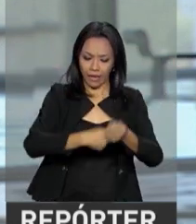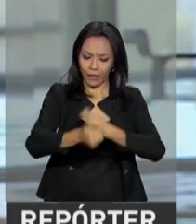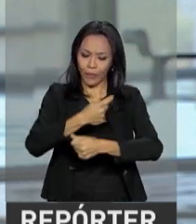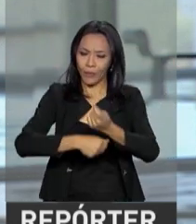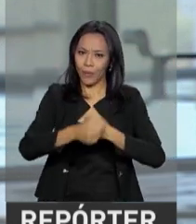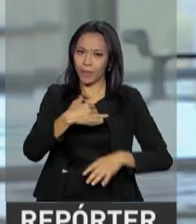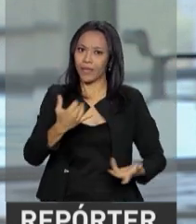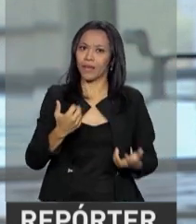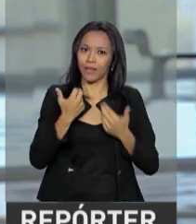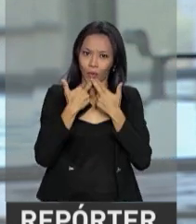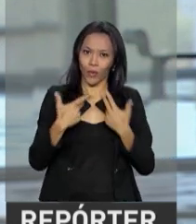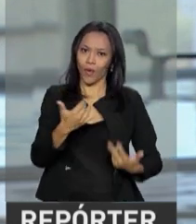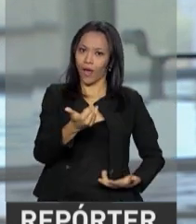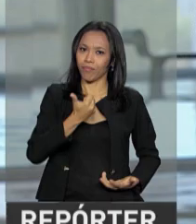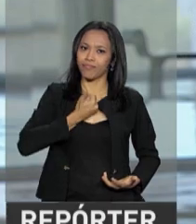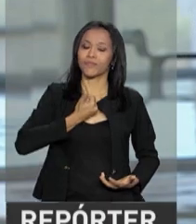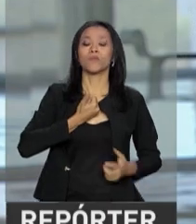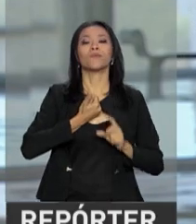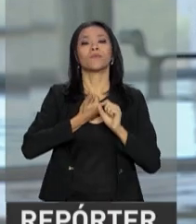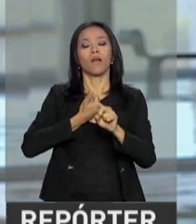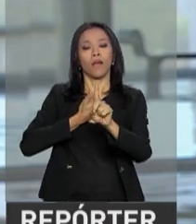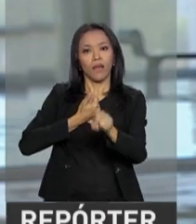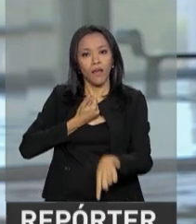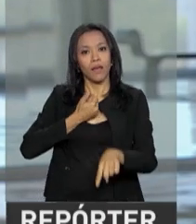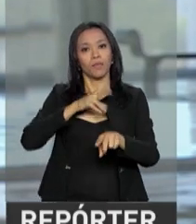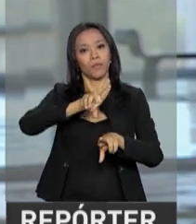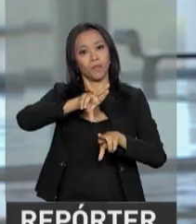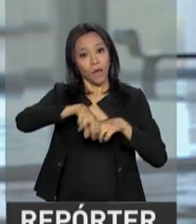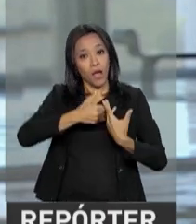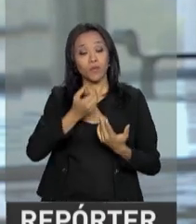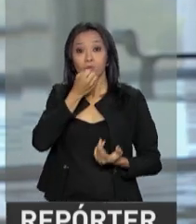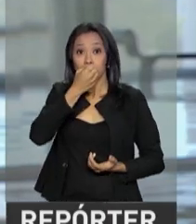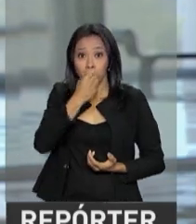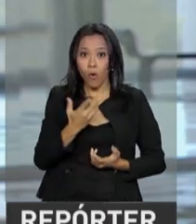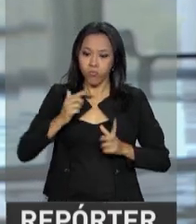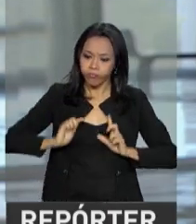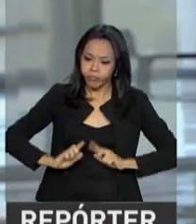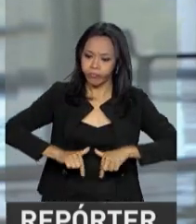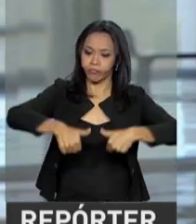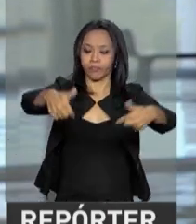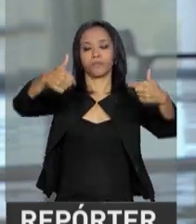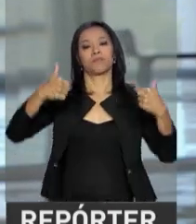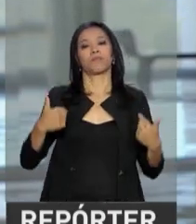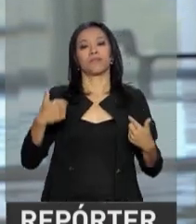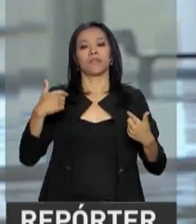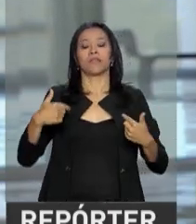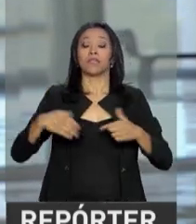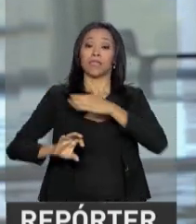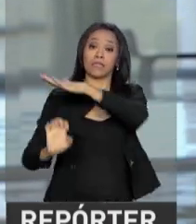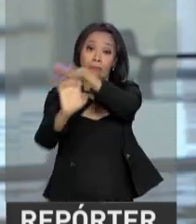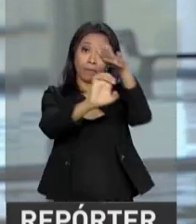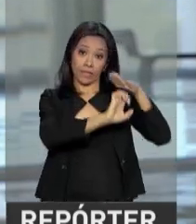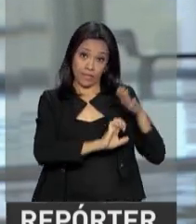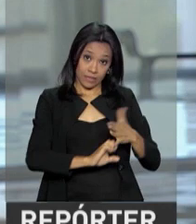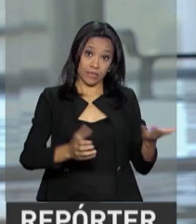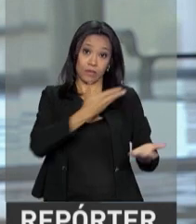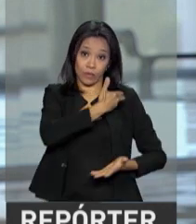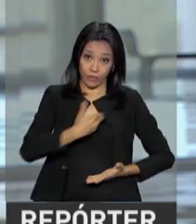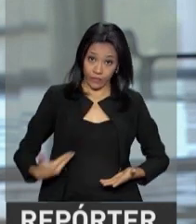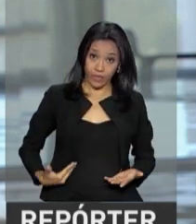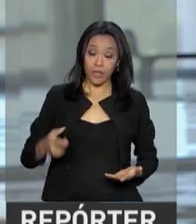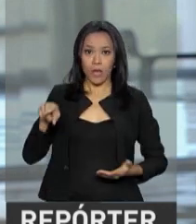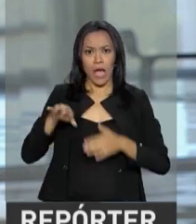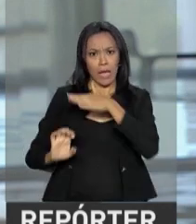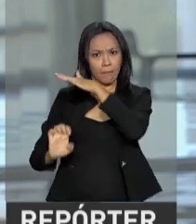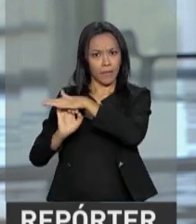semana um dos destaques ficou por conta do bom desempenho das empresas estatais a petrobras atingiu o maior valor